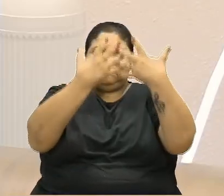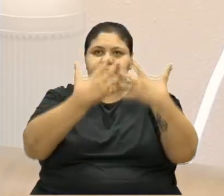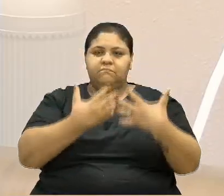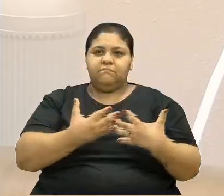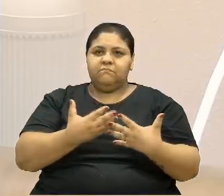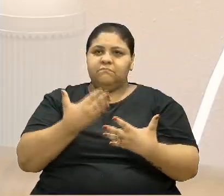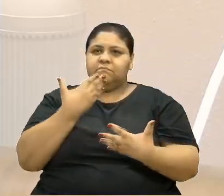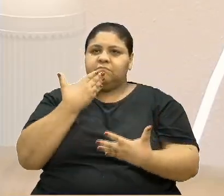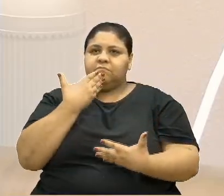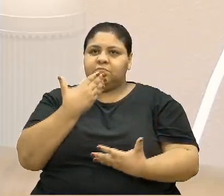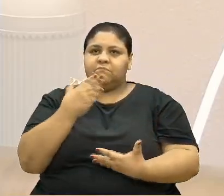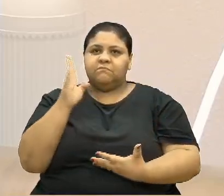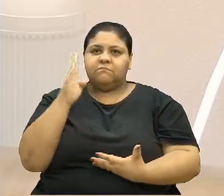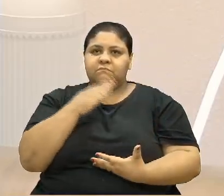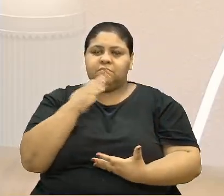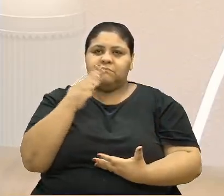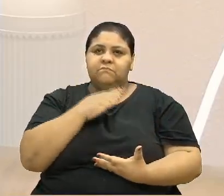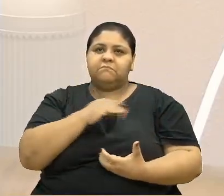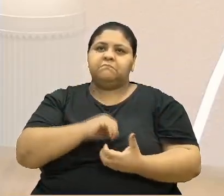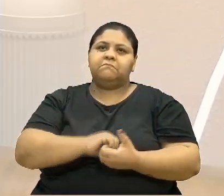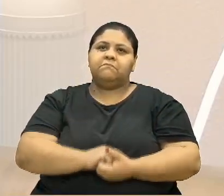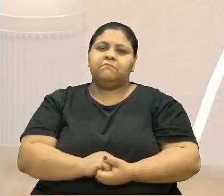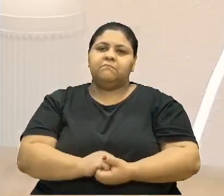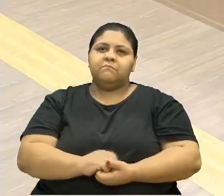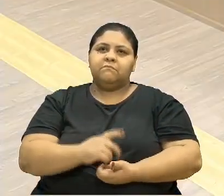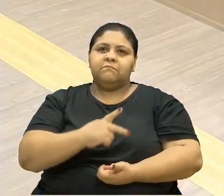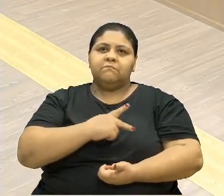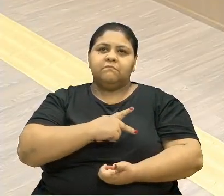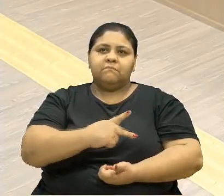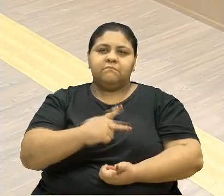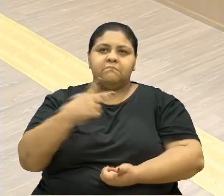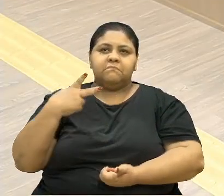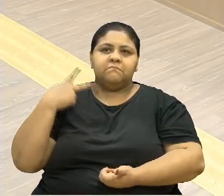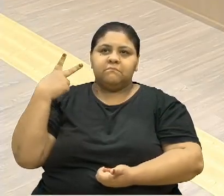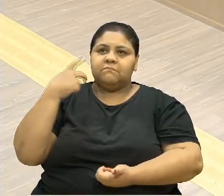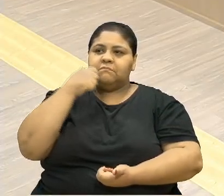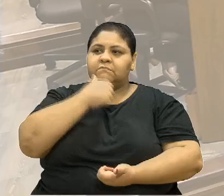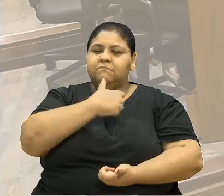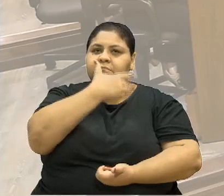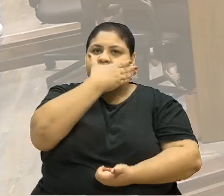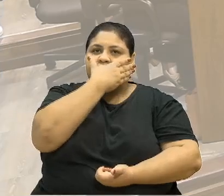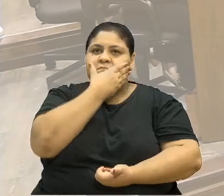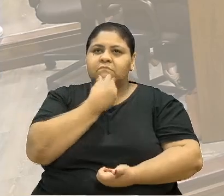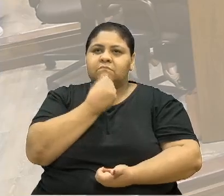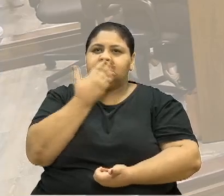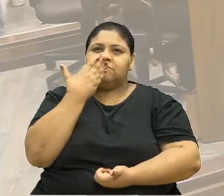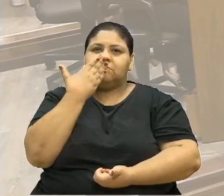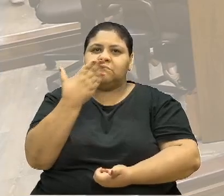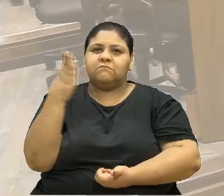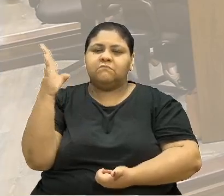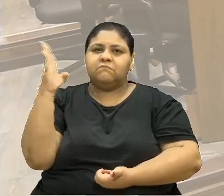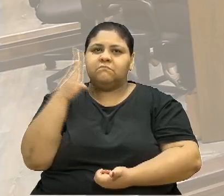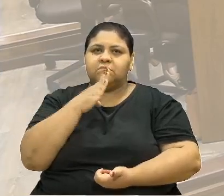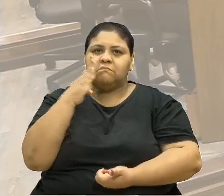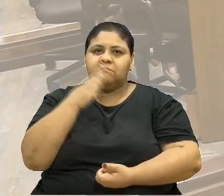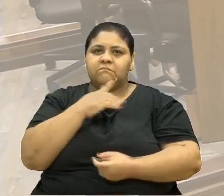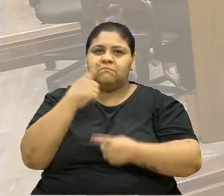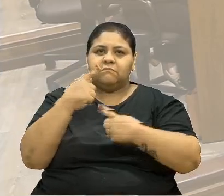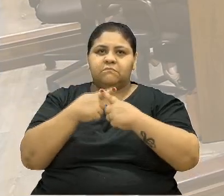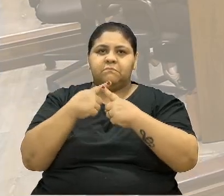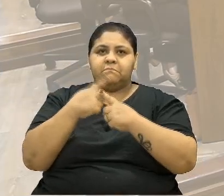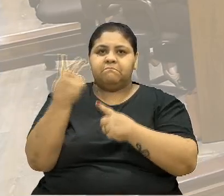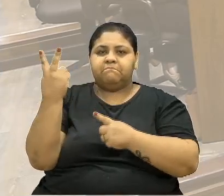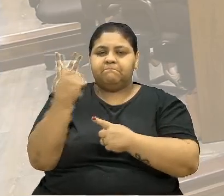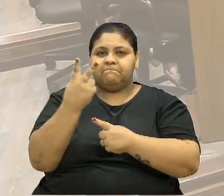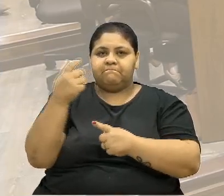o regime de urgência. Senhora Presidente, senhoras e senhores vereadores, o regime de urgência se dá por dois motivos.